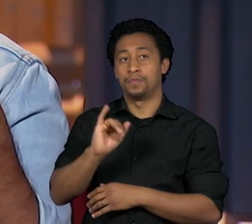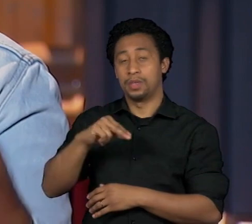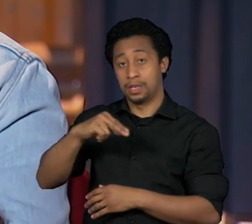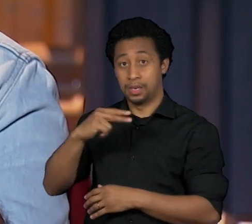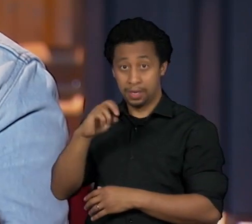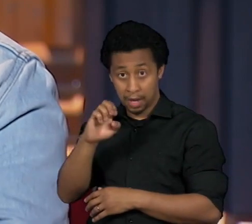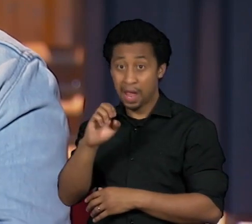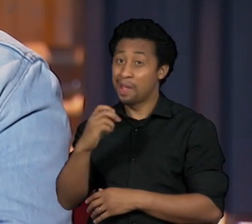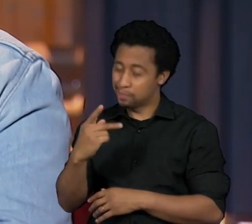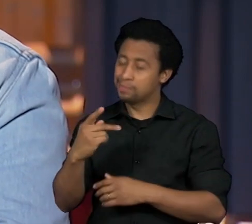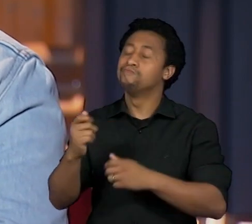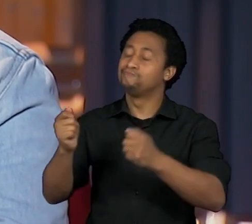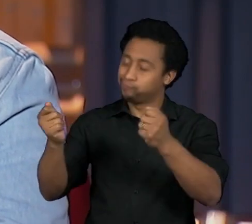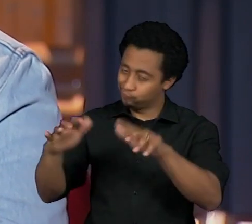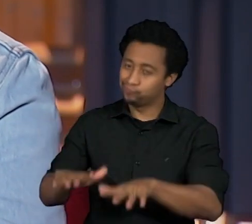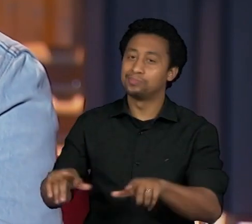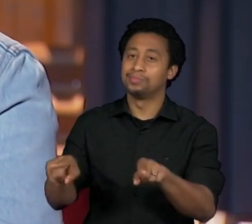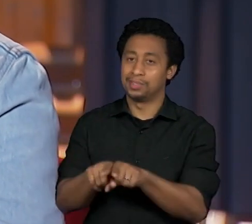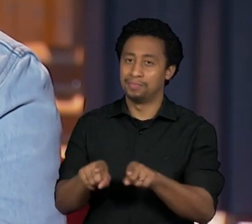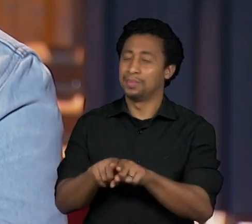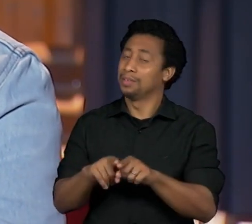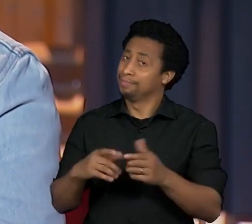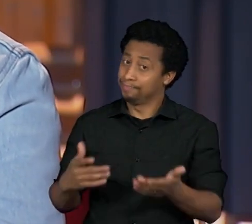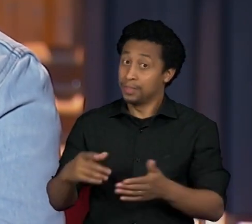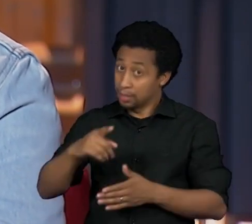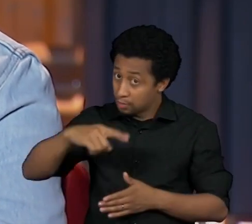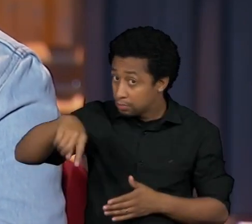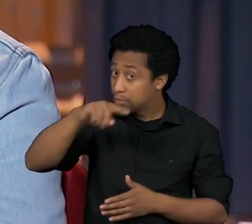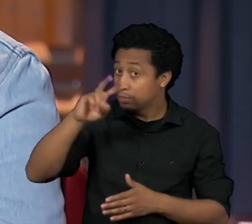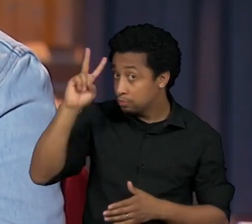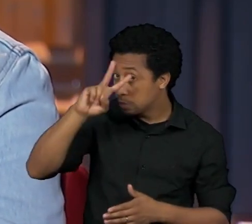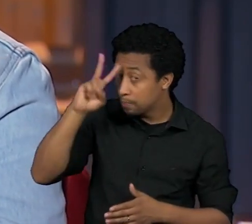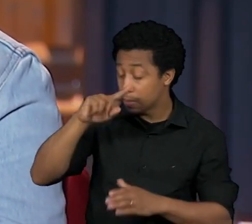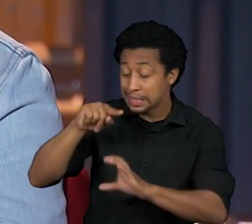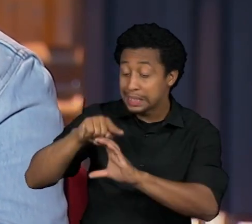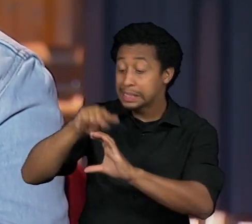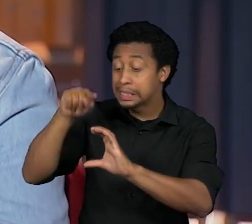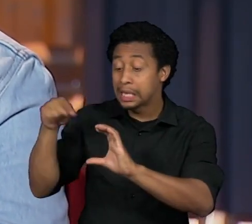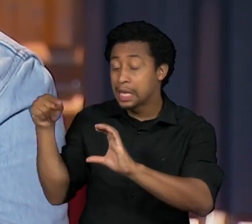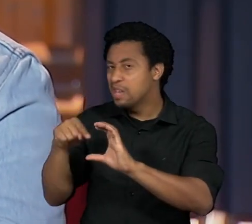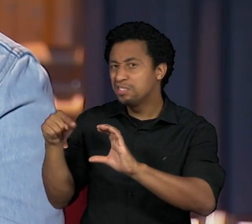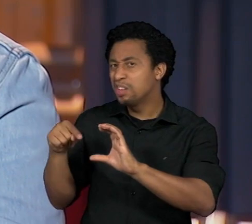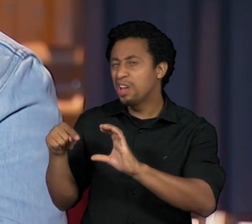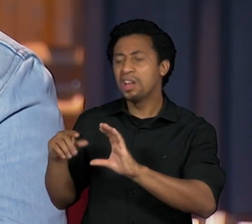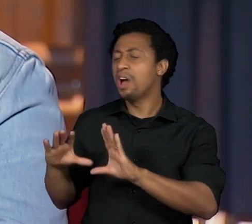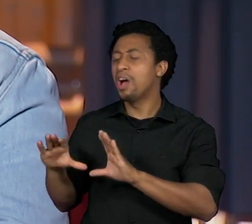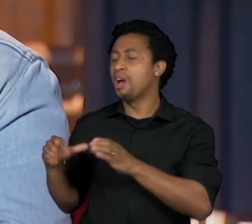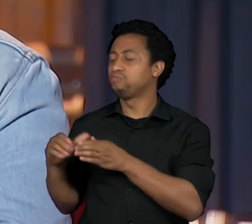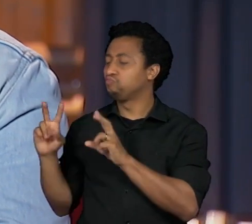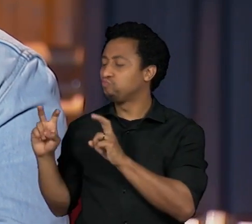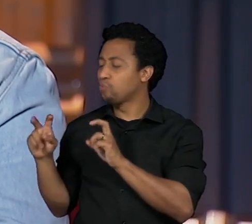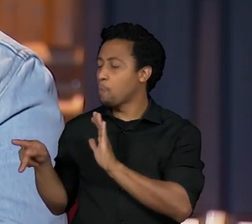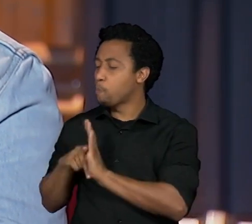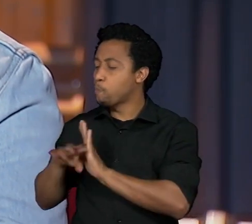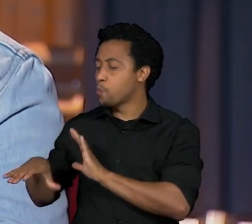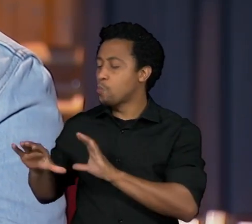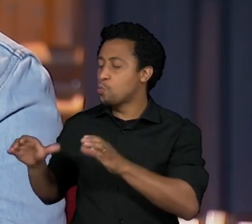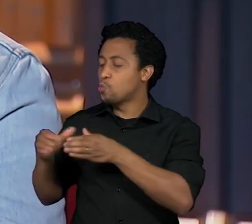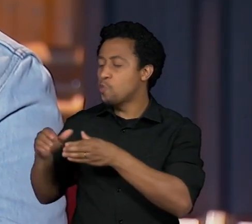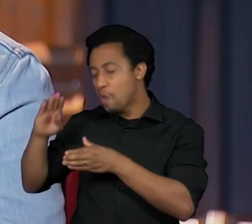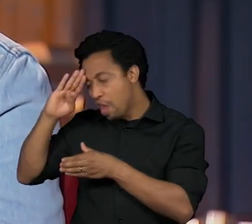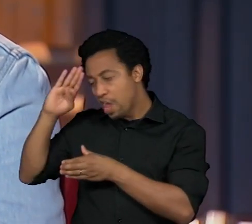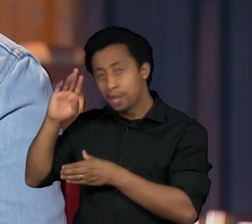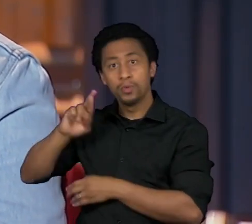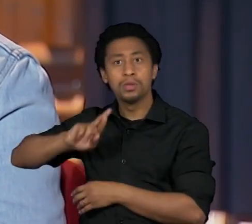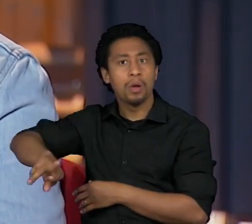pessoas têm que ter clareza disso. A ciência, eu quero lembrar isso, a ciência não é um assunto setorial. A ciência não é do interesse dos cientistas, é do interesse de